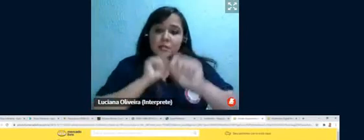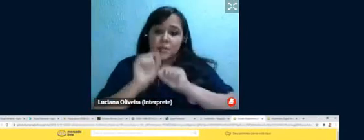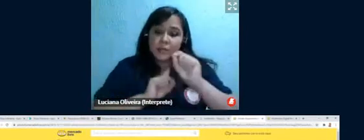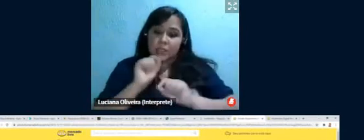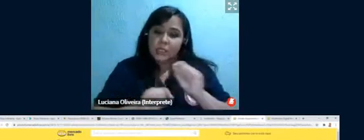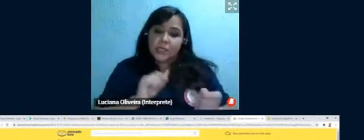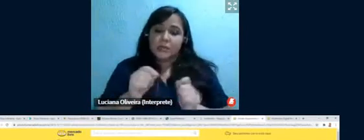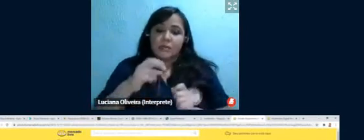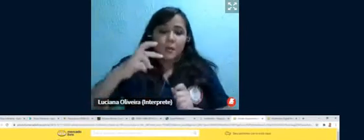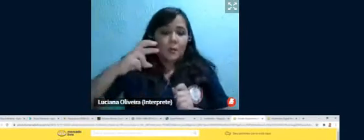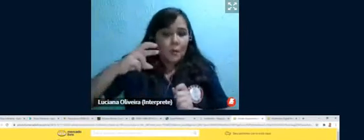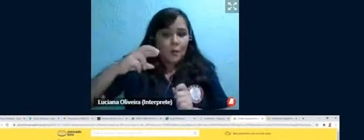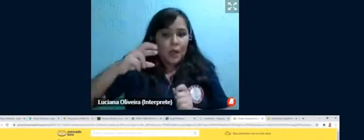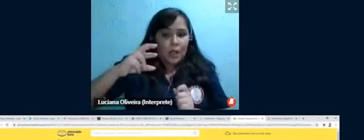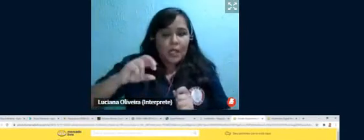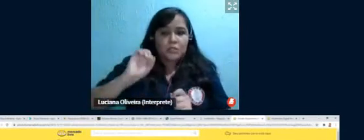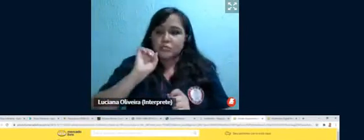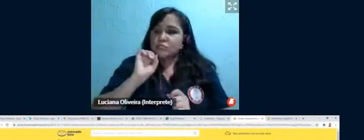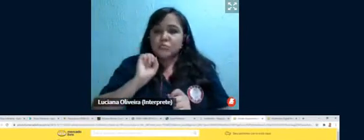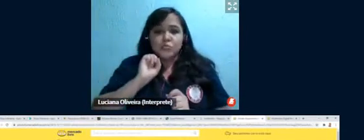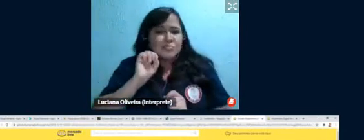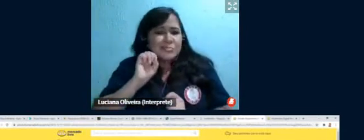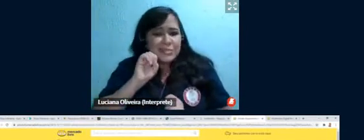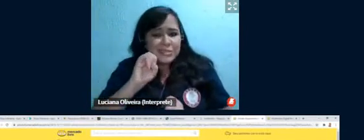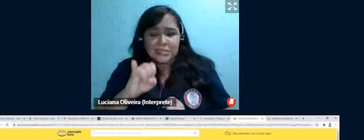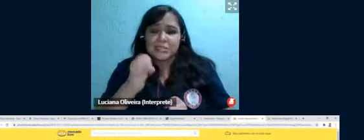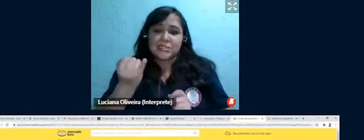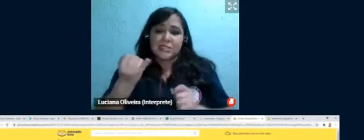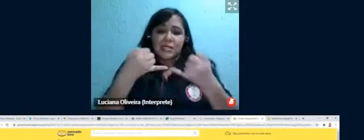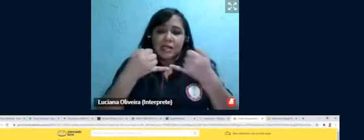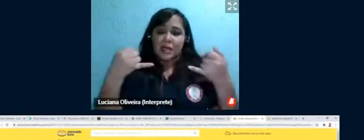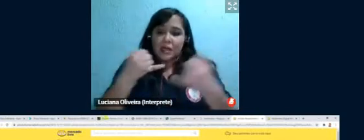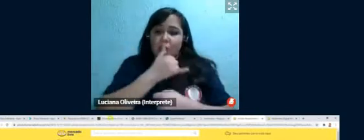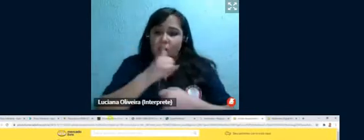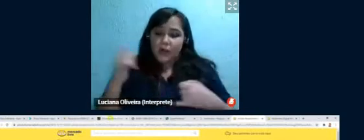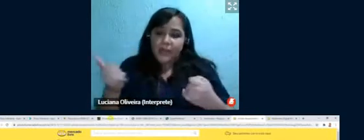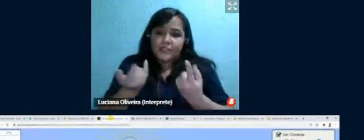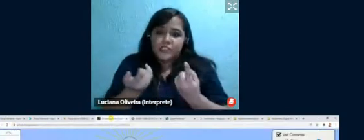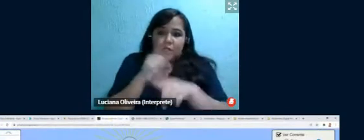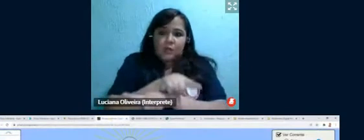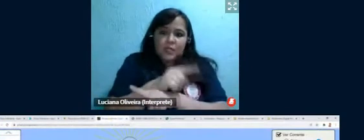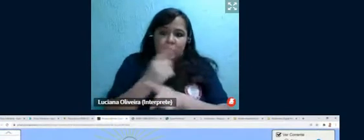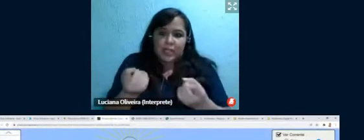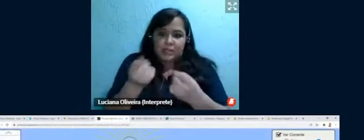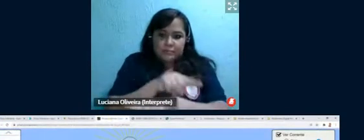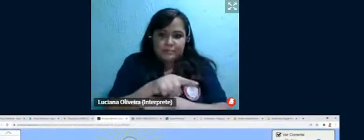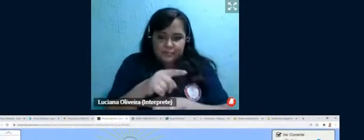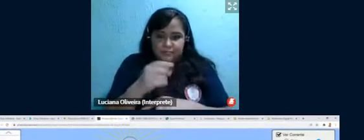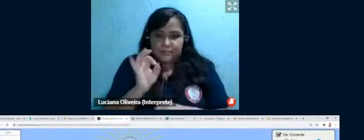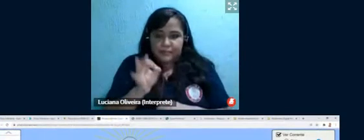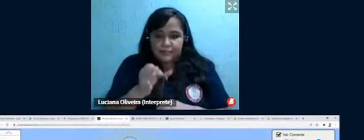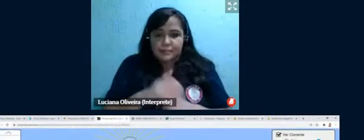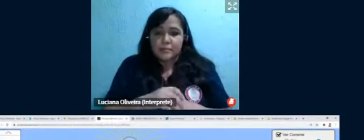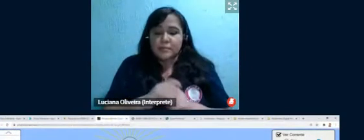alicate não funciona em circuitos do tipo contínuo. E o que o FET está fazendo aqui comigo é tentando me enrolar,